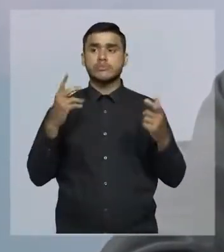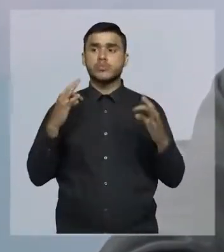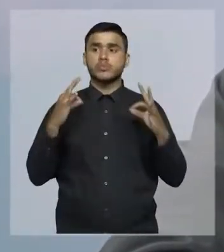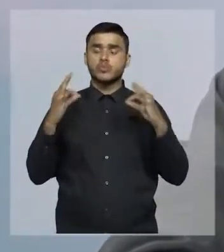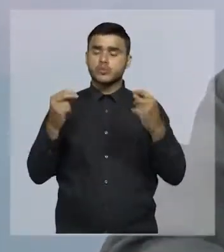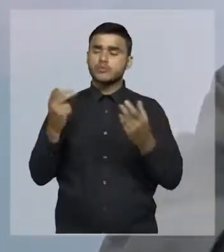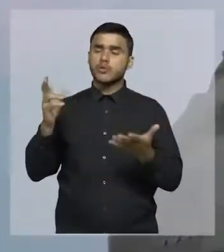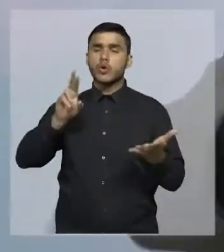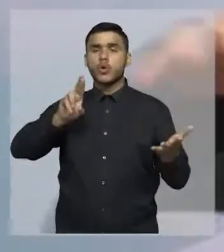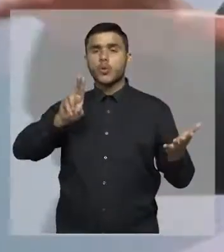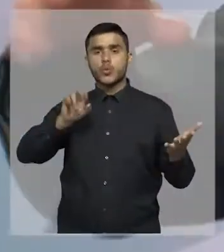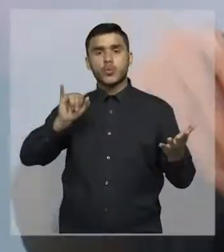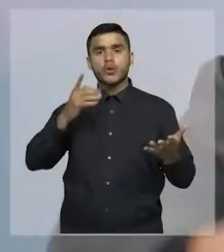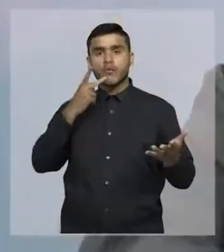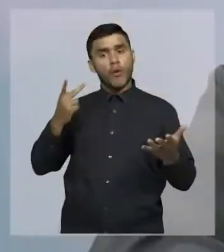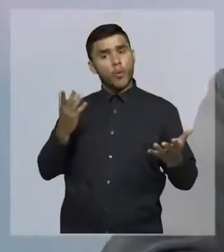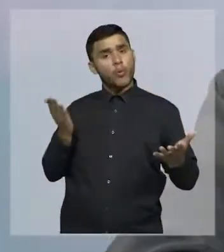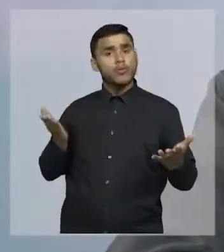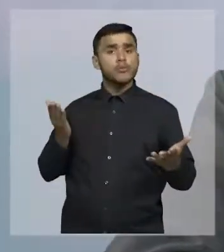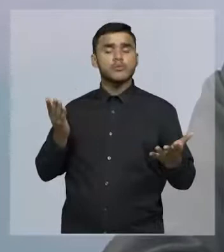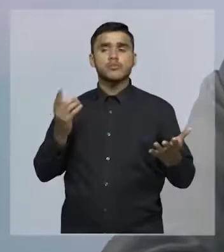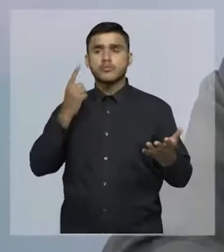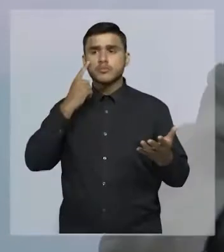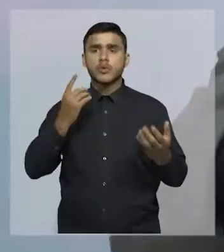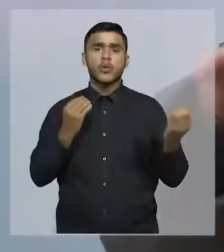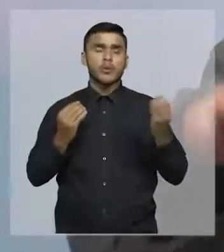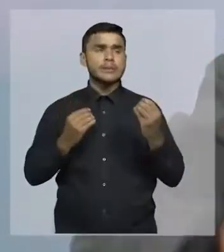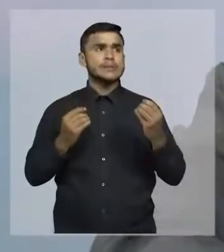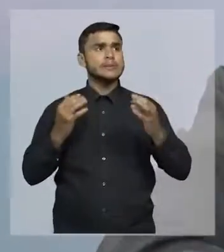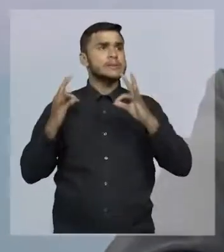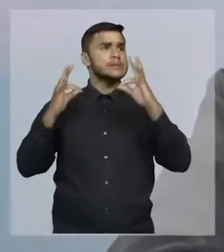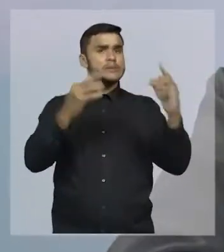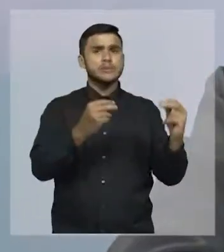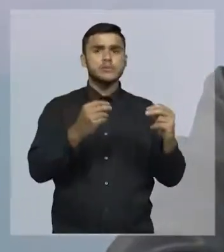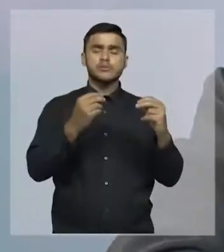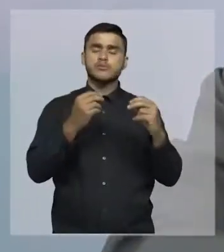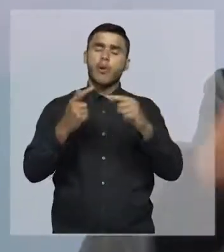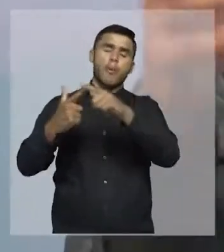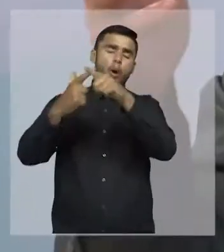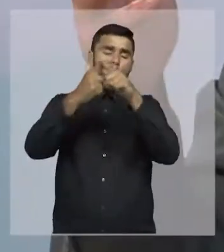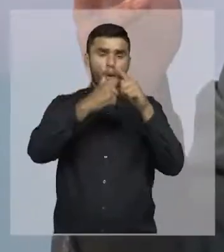alguns aspectos, né? Quer dizer, os impactos negativos que isso vai tendo em toda a cadeia produtiva.